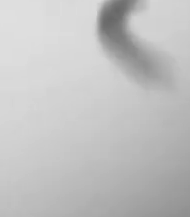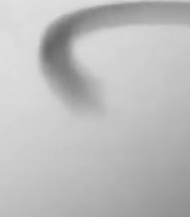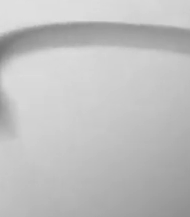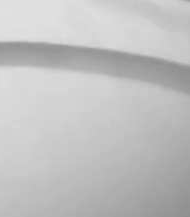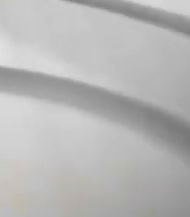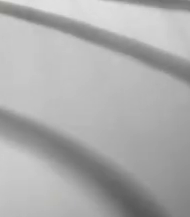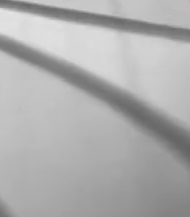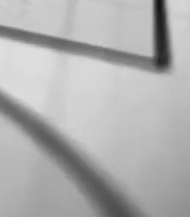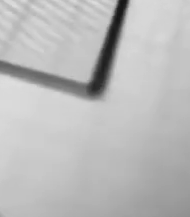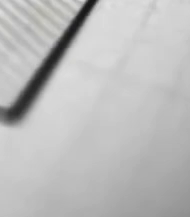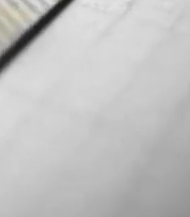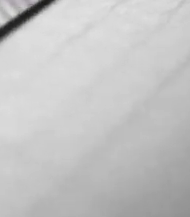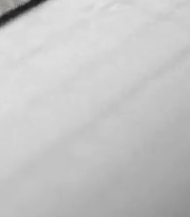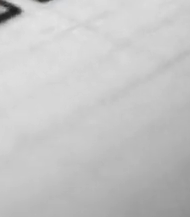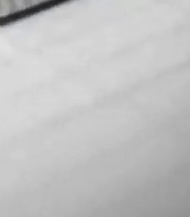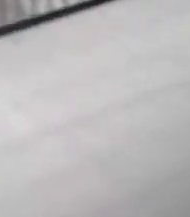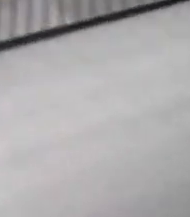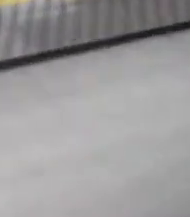E aí